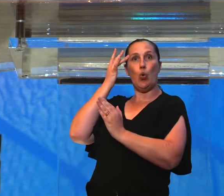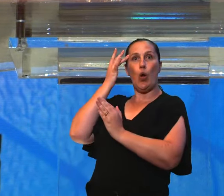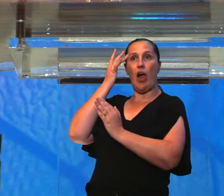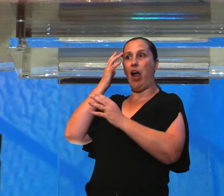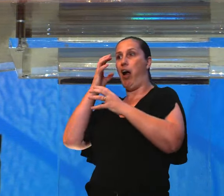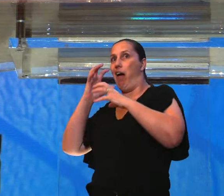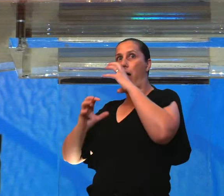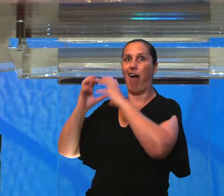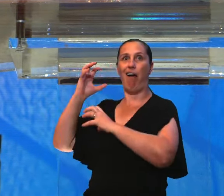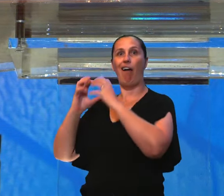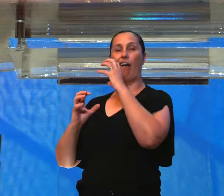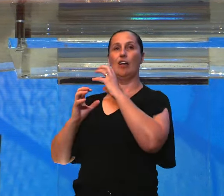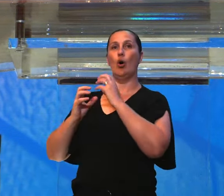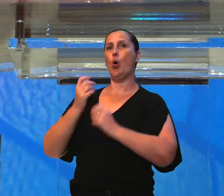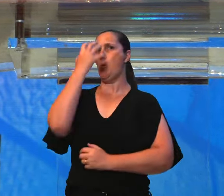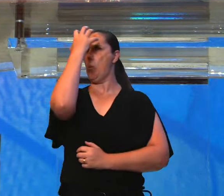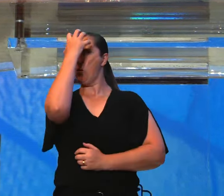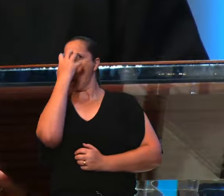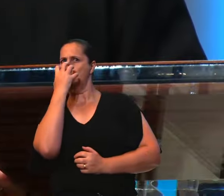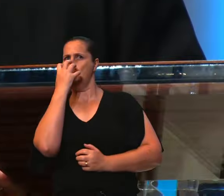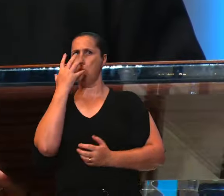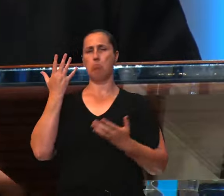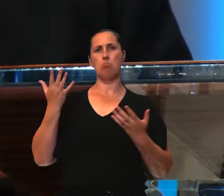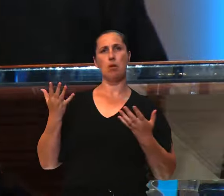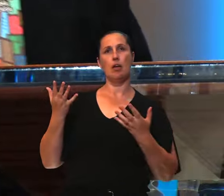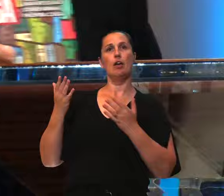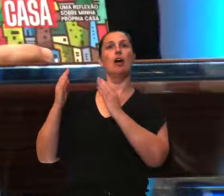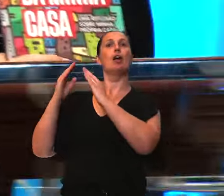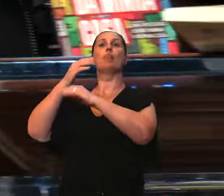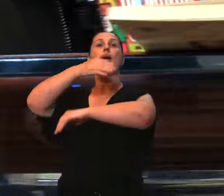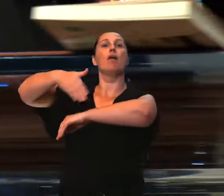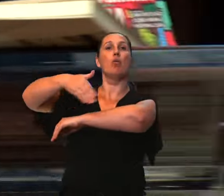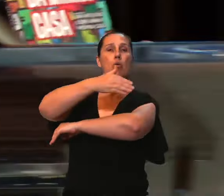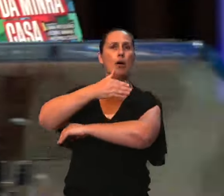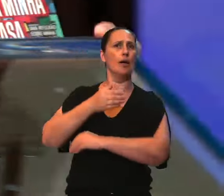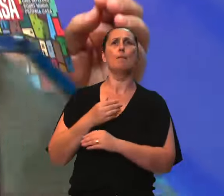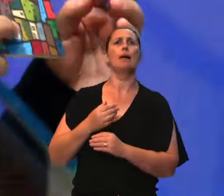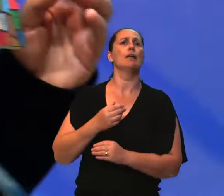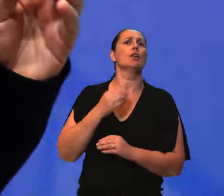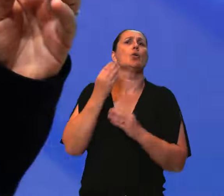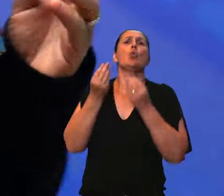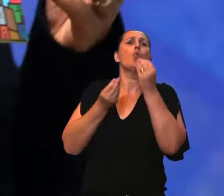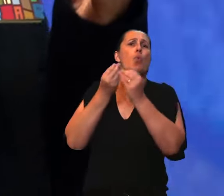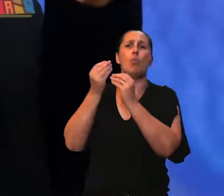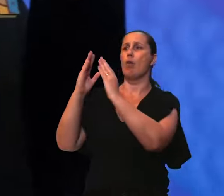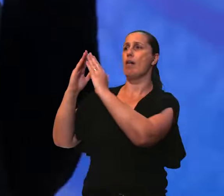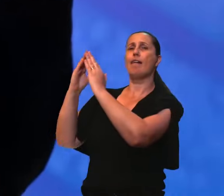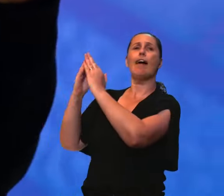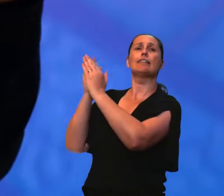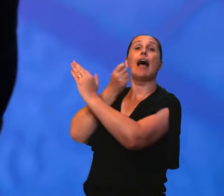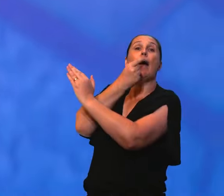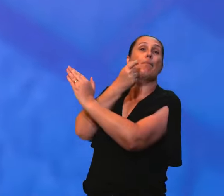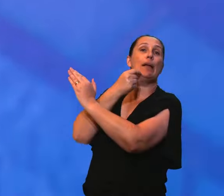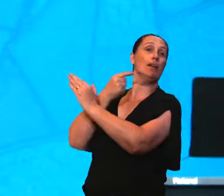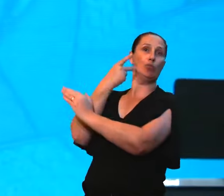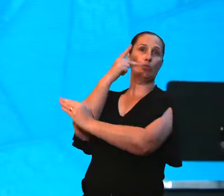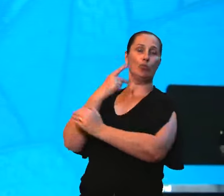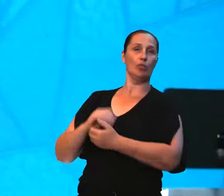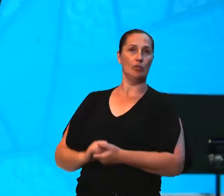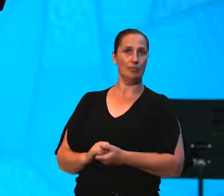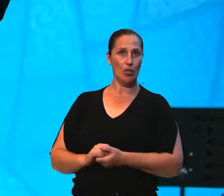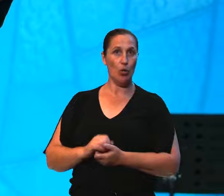dos crentes de cara feia quando sai na rua Qual é o apelido que eles dão paraa sua casa Qual o apelido que os seus filhos dão